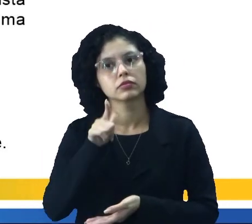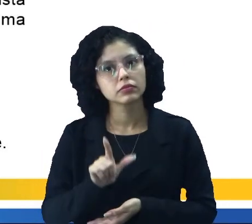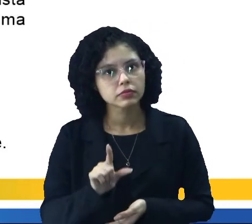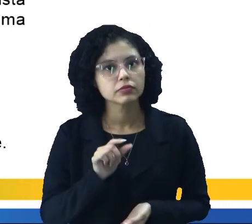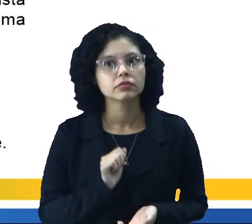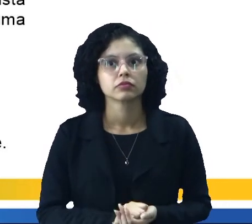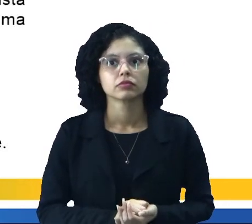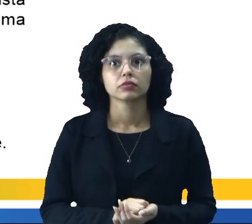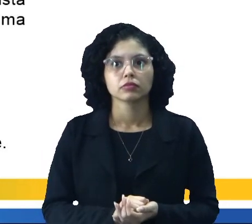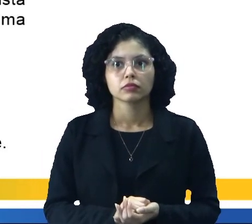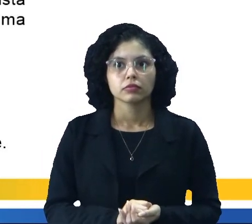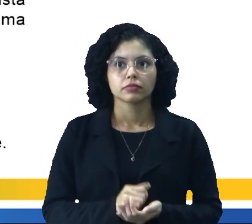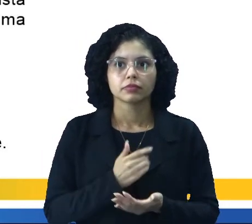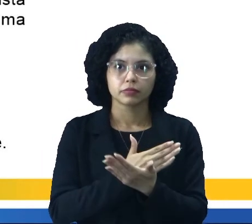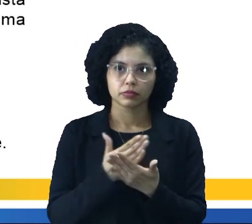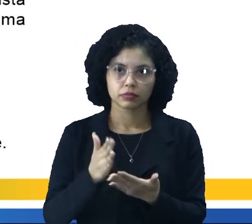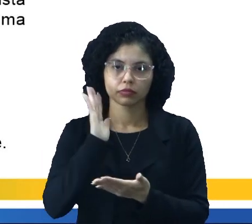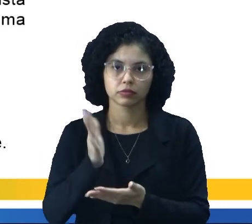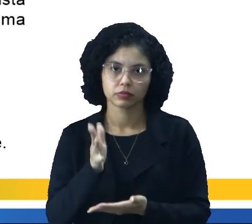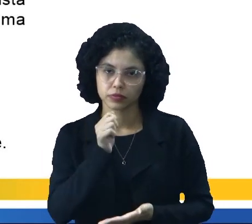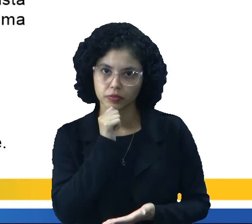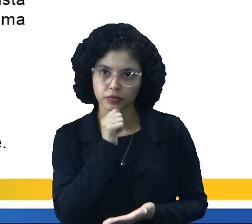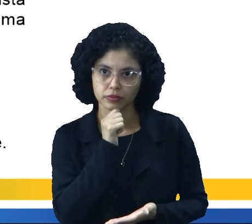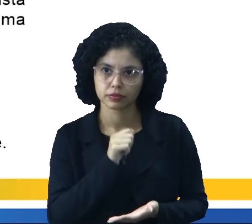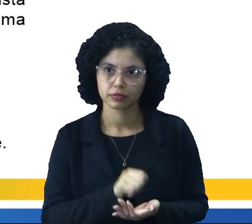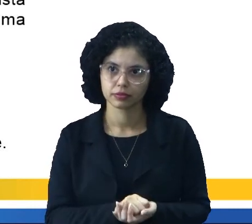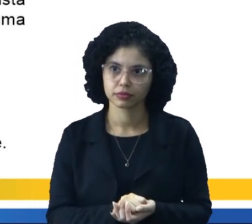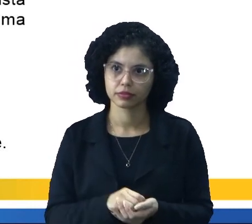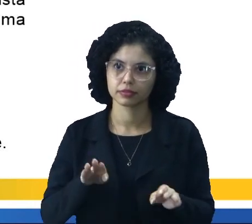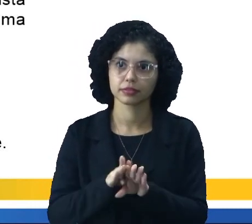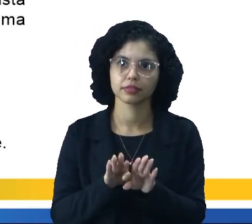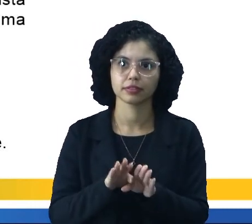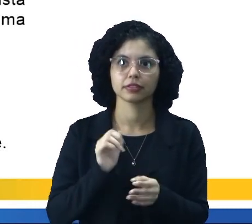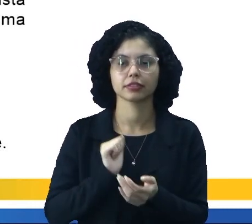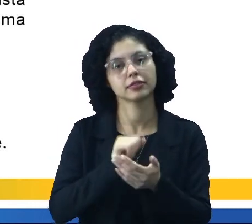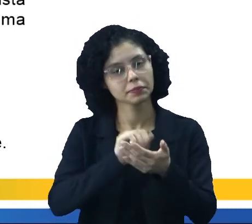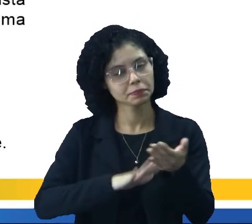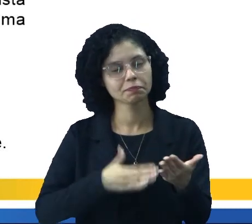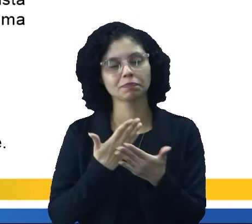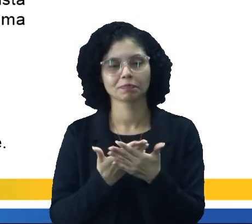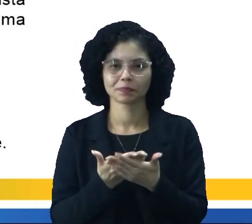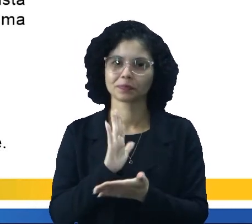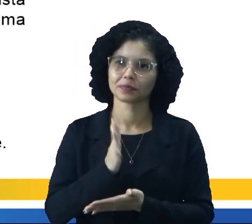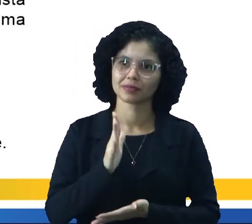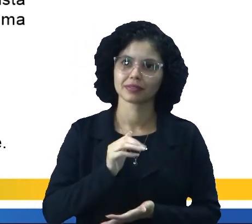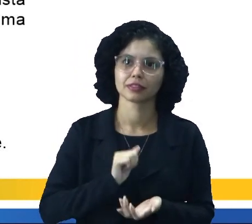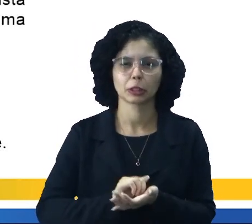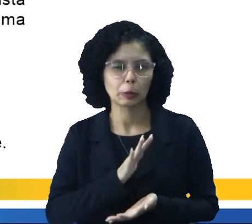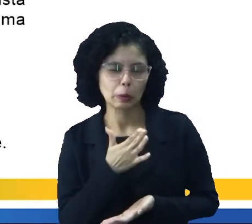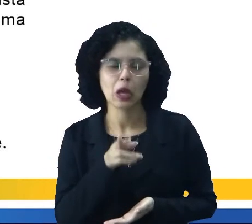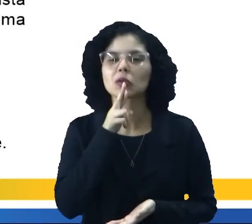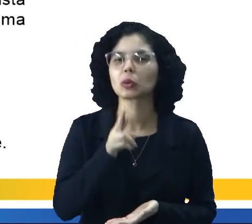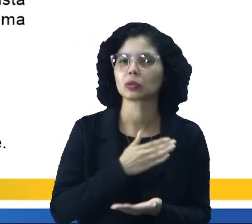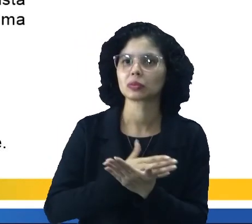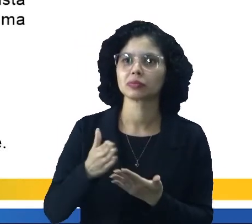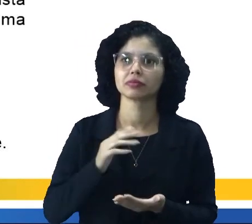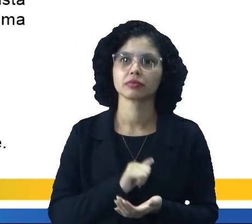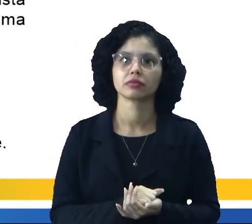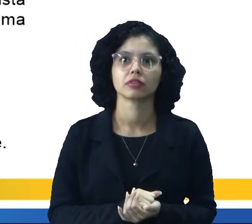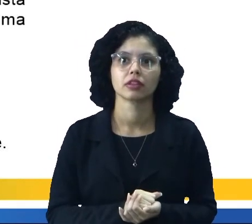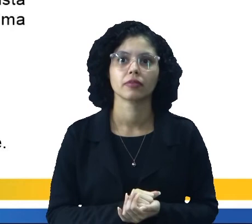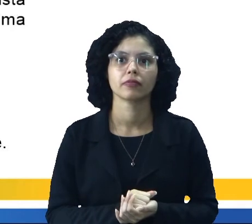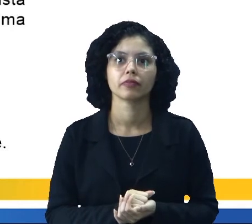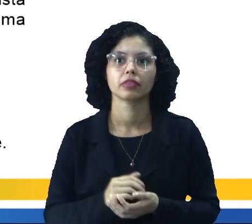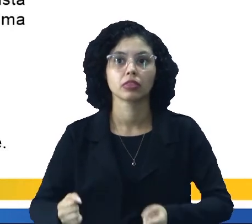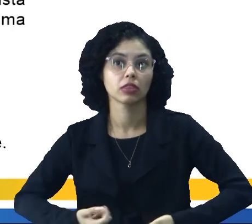buscar identificar, mas eu vou ler só o comecinho porque eu já sei, como eu já estudei essa atividade aqui, a gente já tem uma resposta bem no começo do texto. Vamos lá,